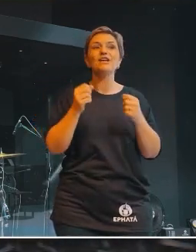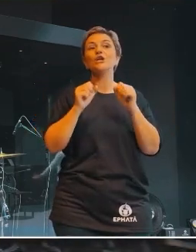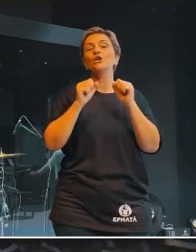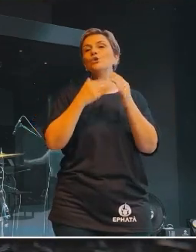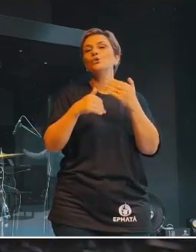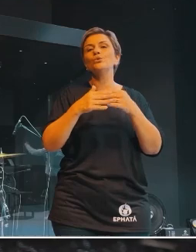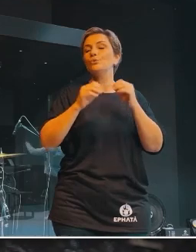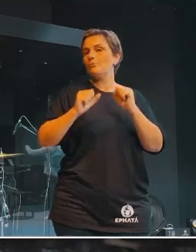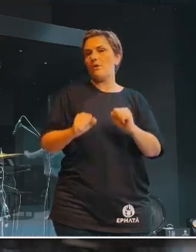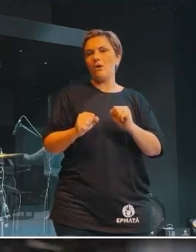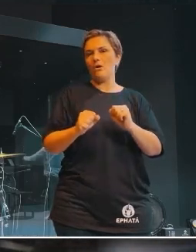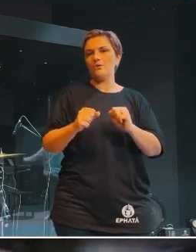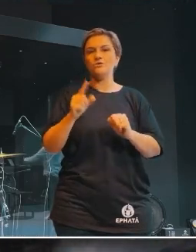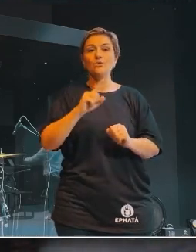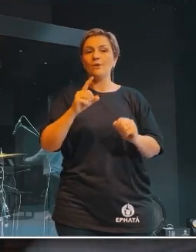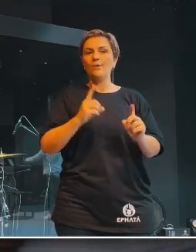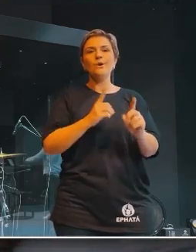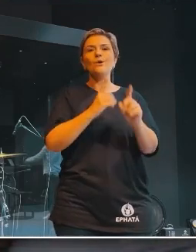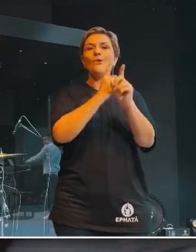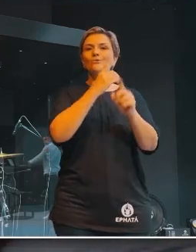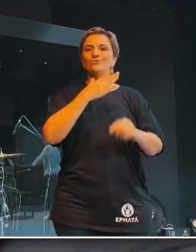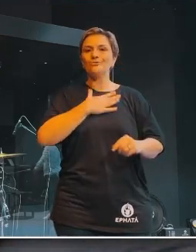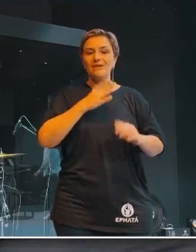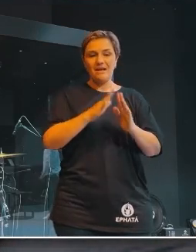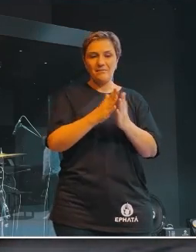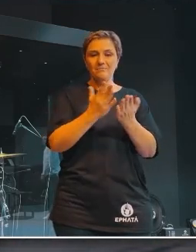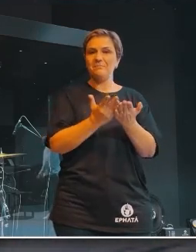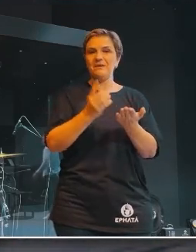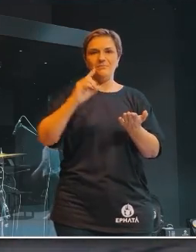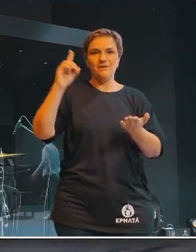não encontro na minha Bíblia.